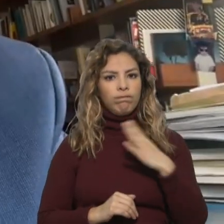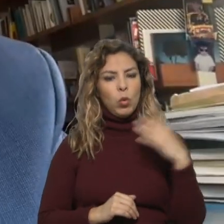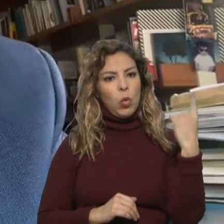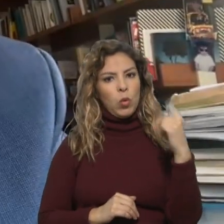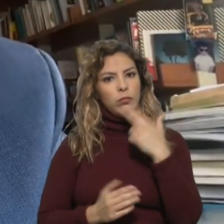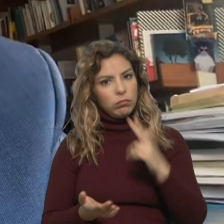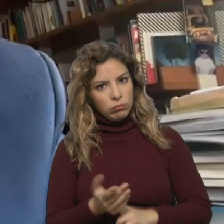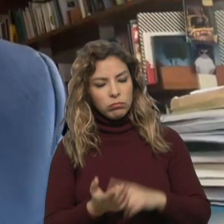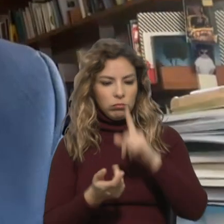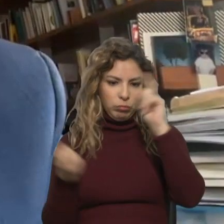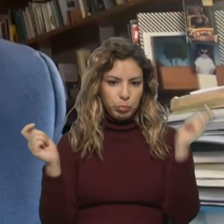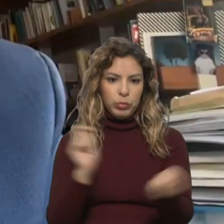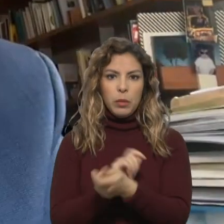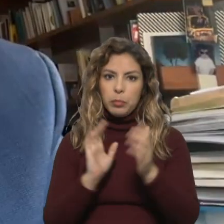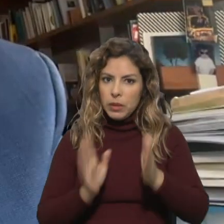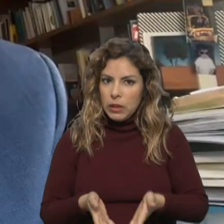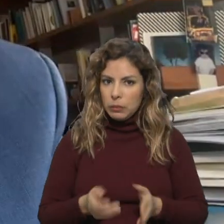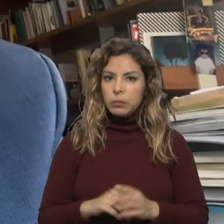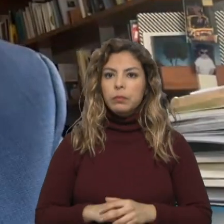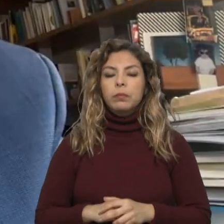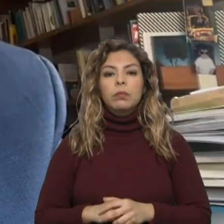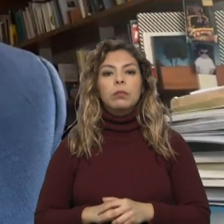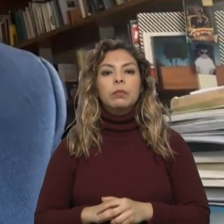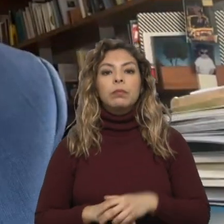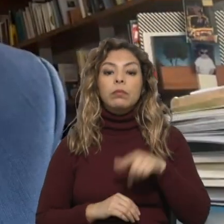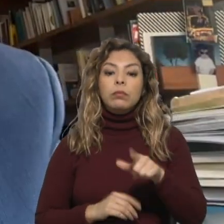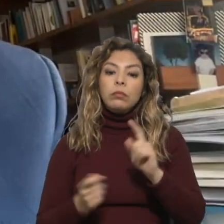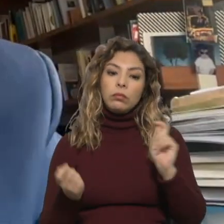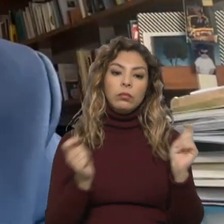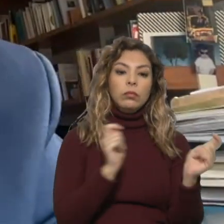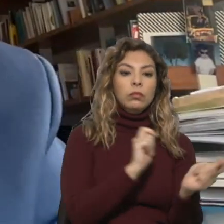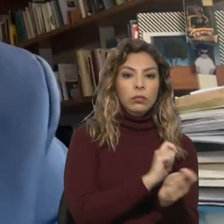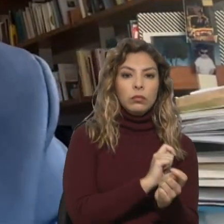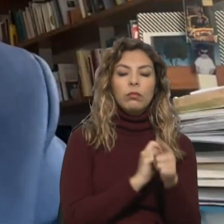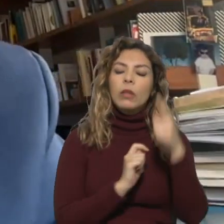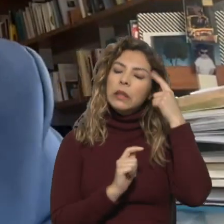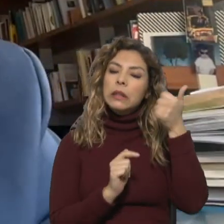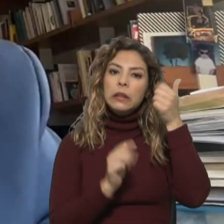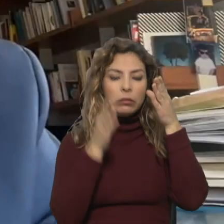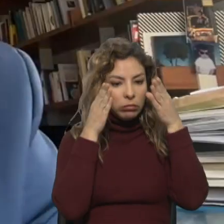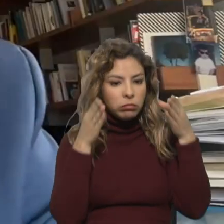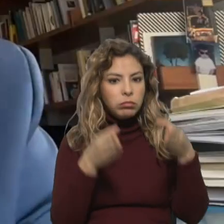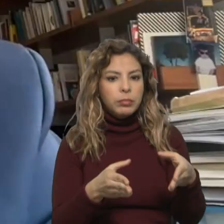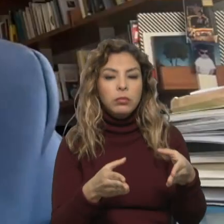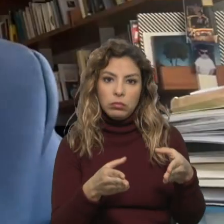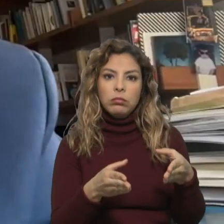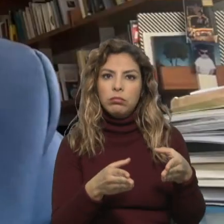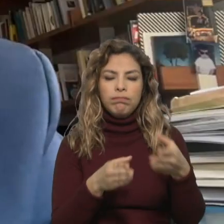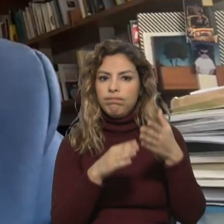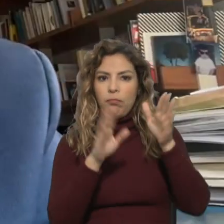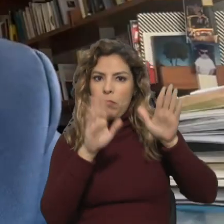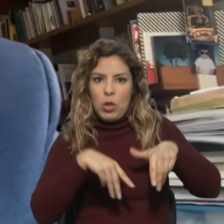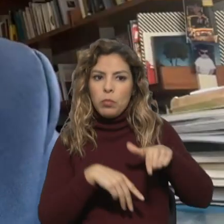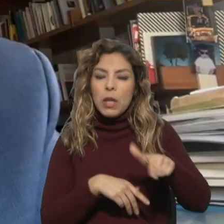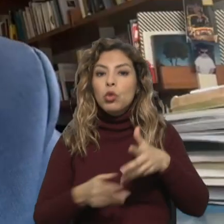exigência de transformação. Ultimamente, essa transformação deixou de ser simplesmente focada no clero e passou para as estruturas